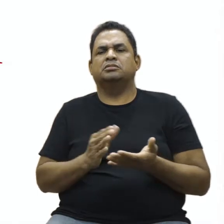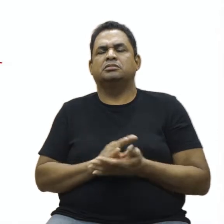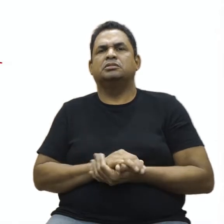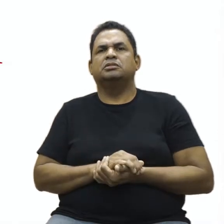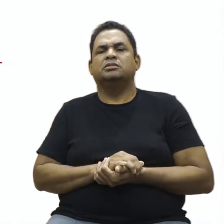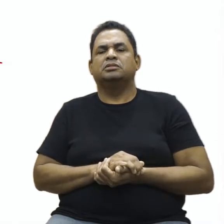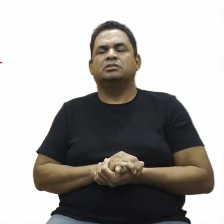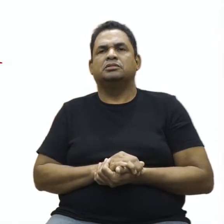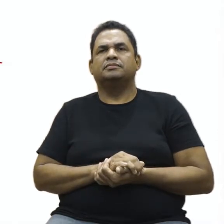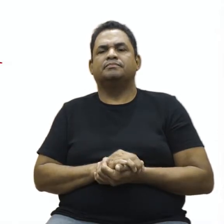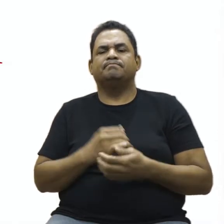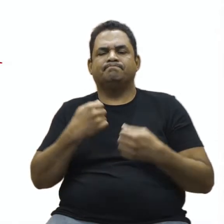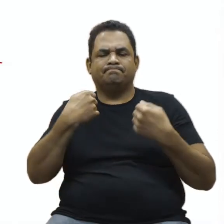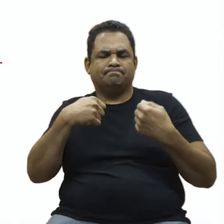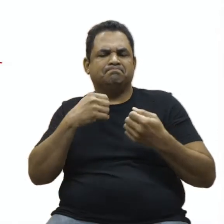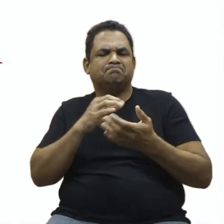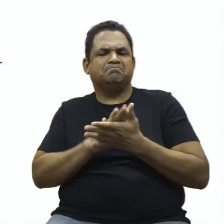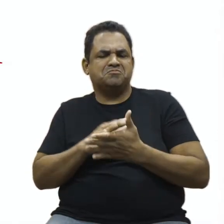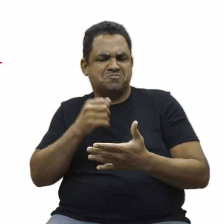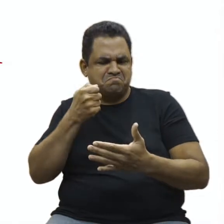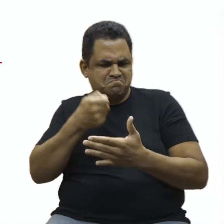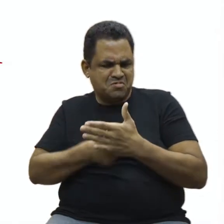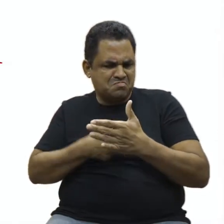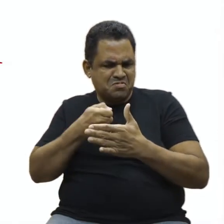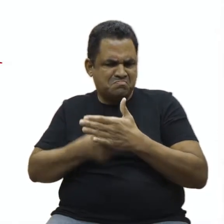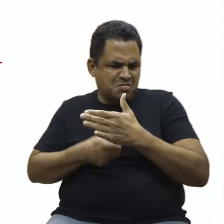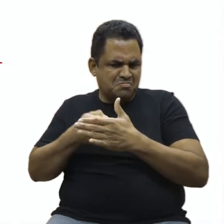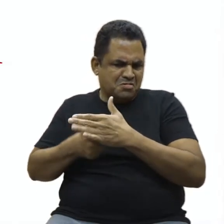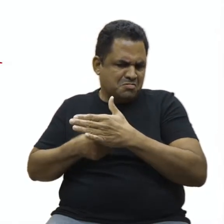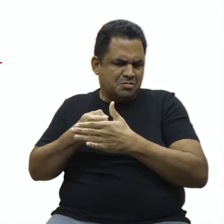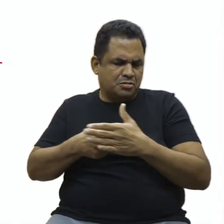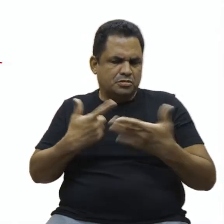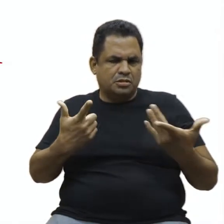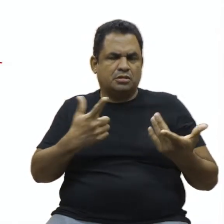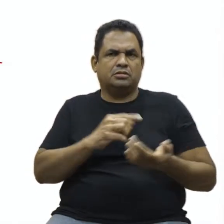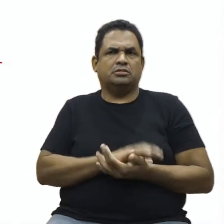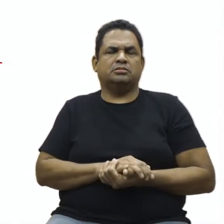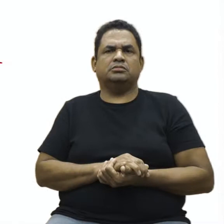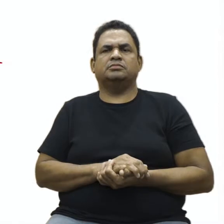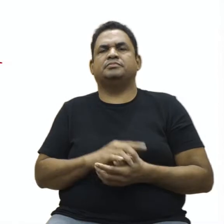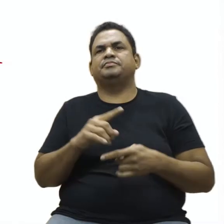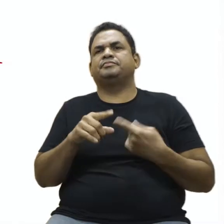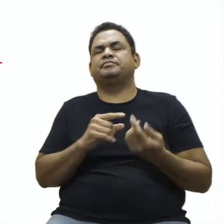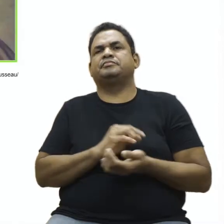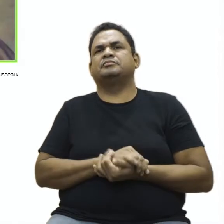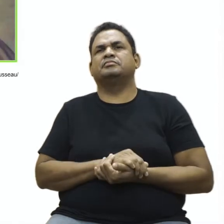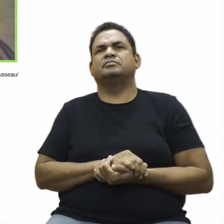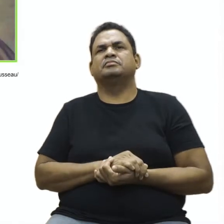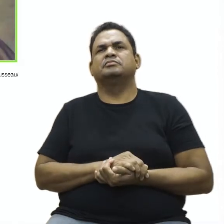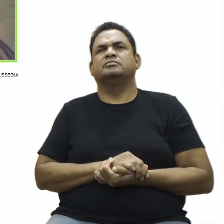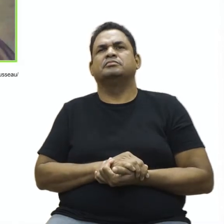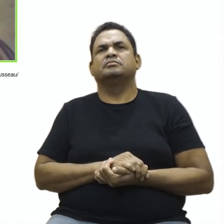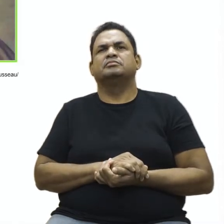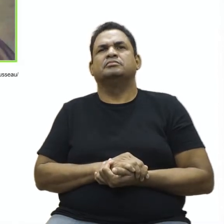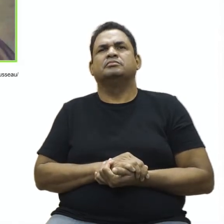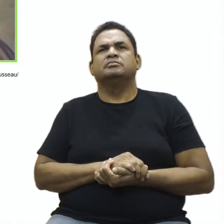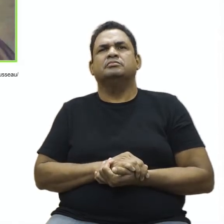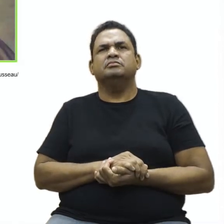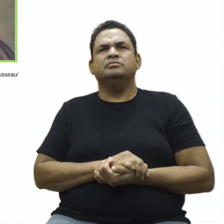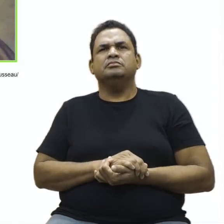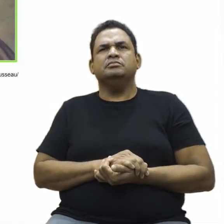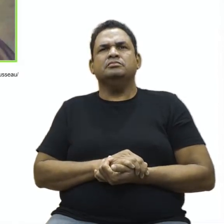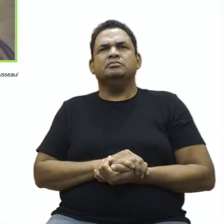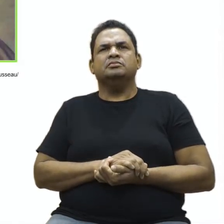viu? Tem que pressionar para ser ouvido, porque senão a gente não é mais ouvido, não. Depois da eleição, esquece. Então, a gente